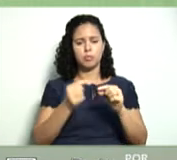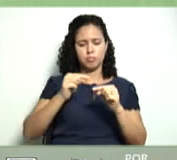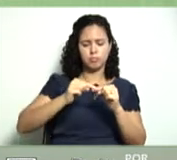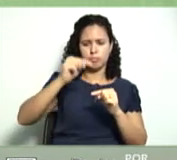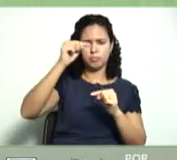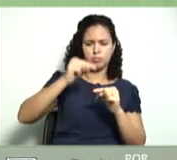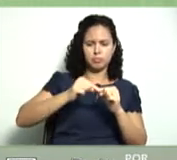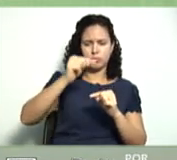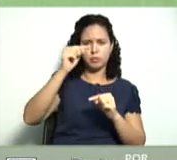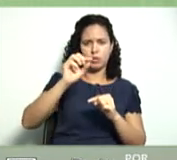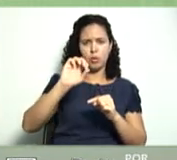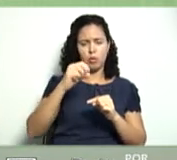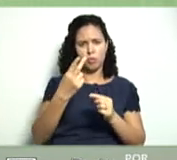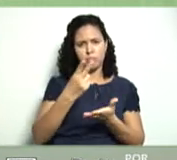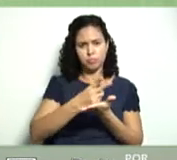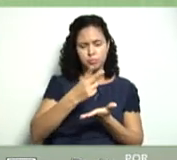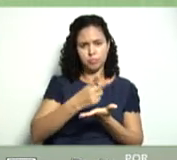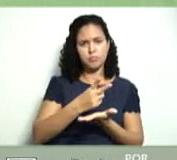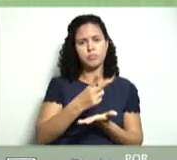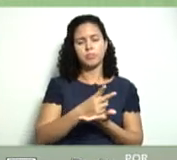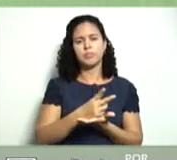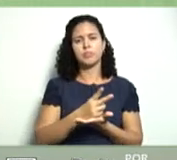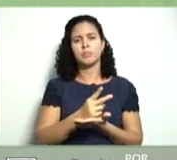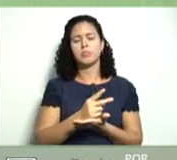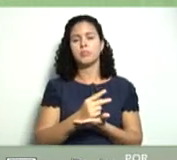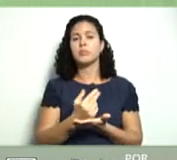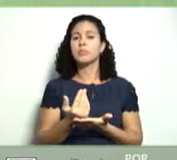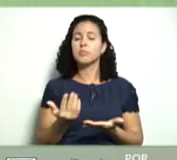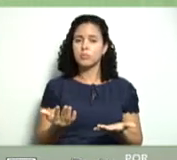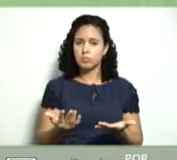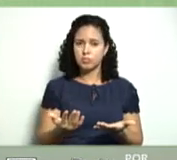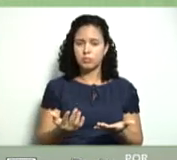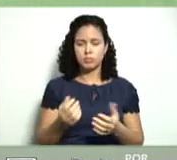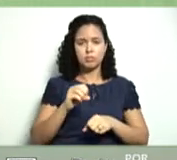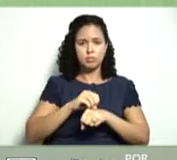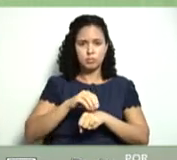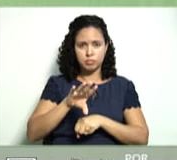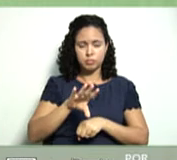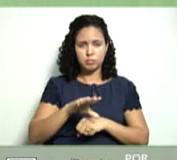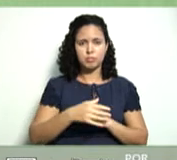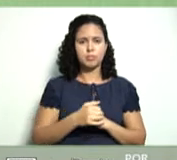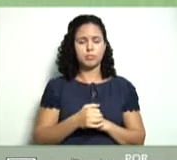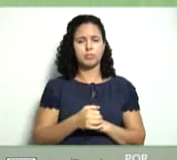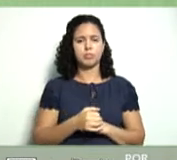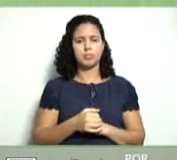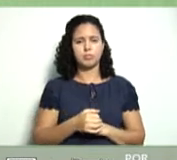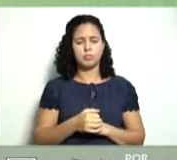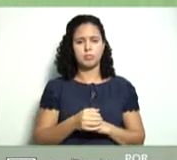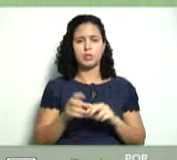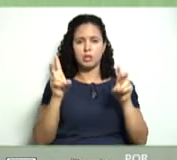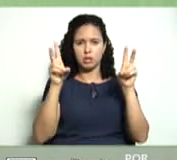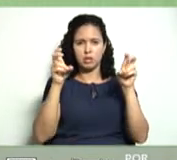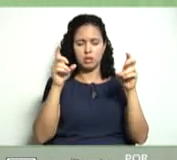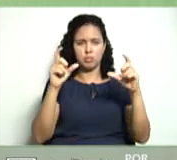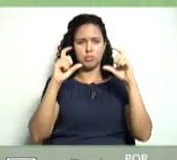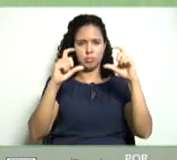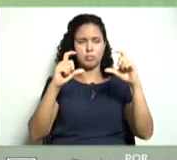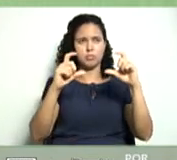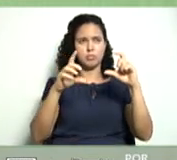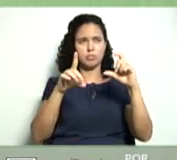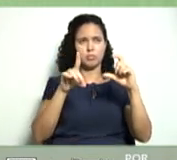deixaria do mesmo tamanho mas eu passo para vocês o seguinte ó por exemplo declaração esteticamente falando